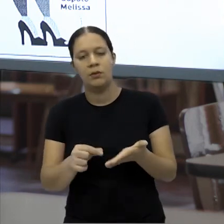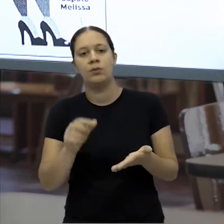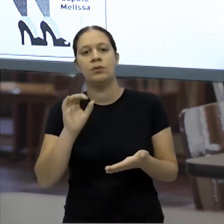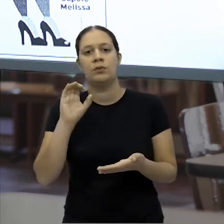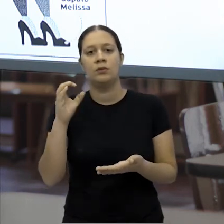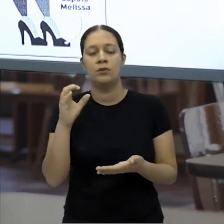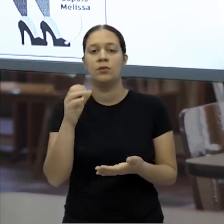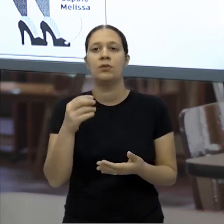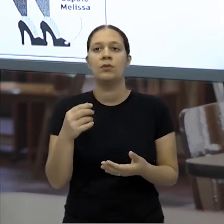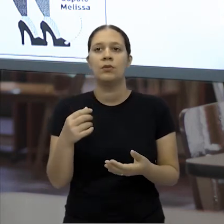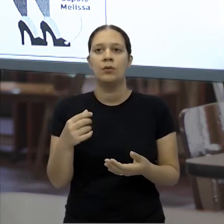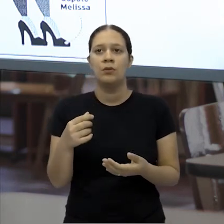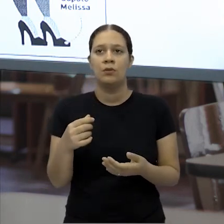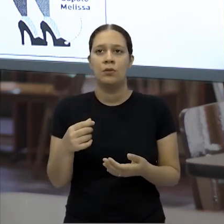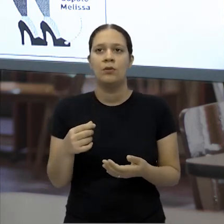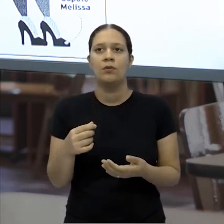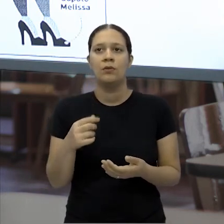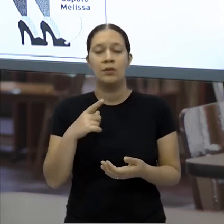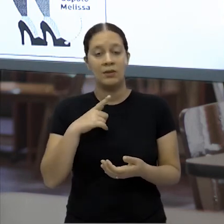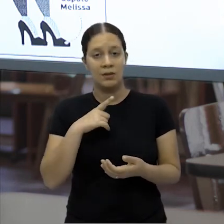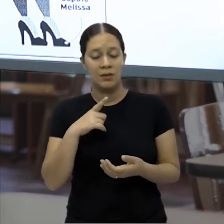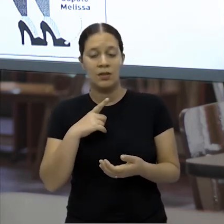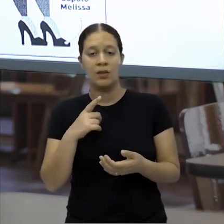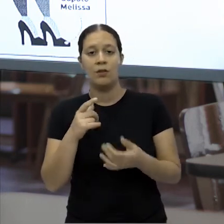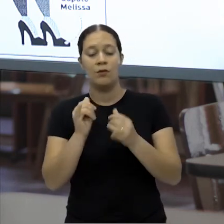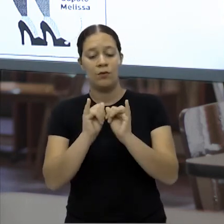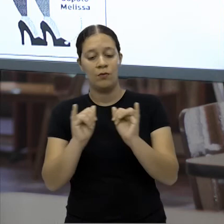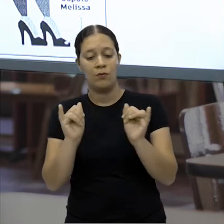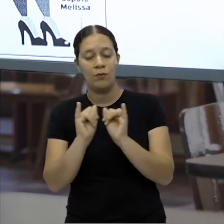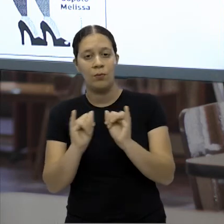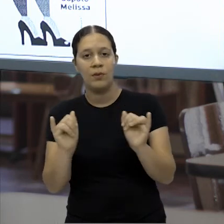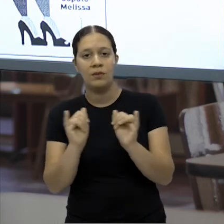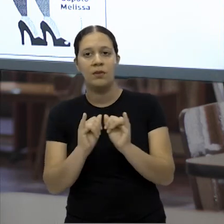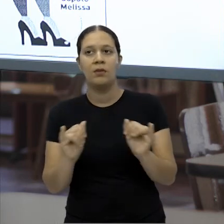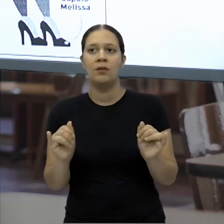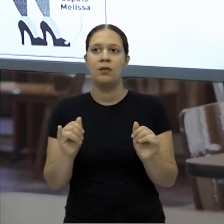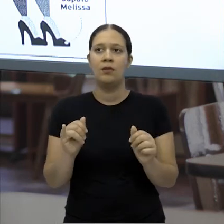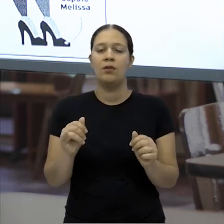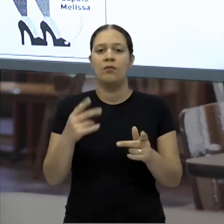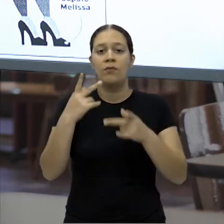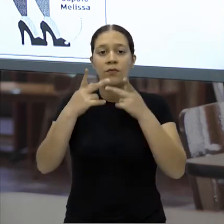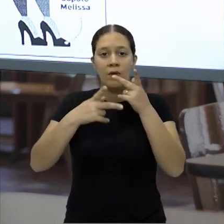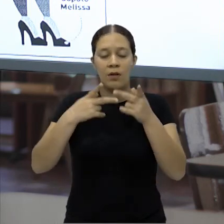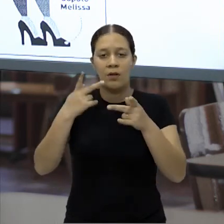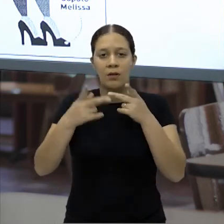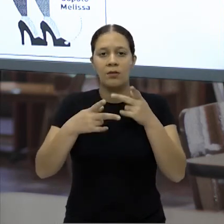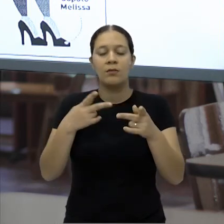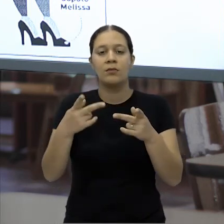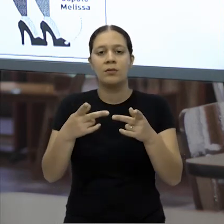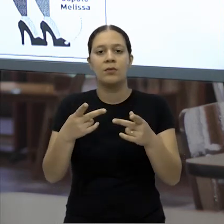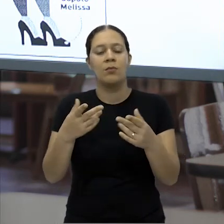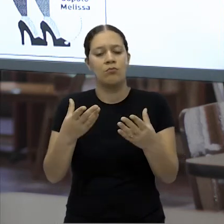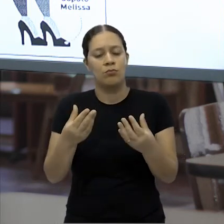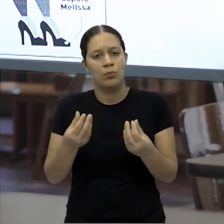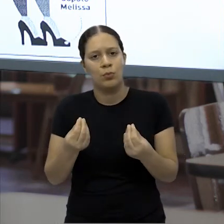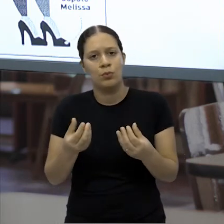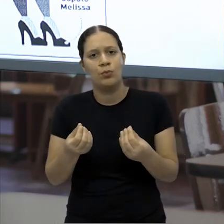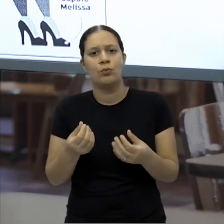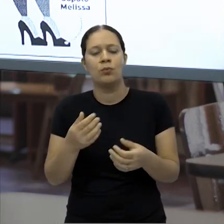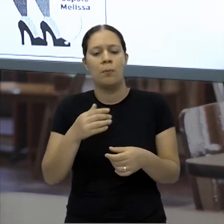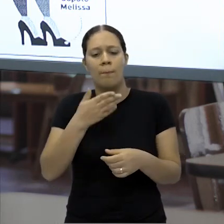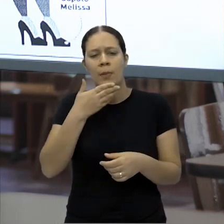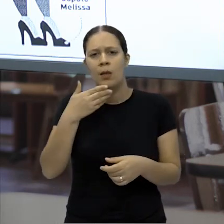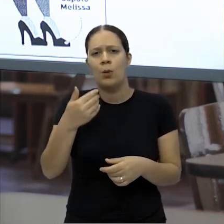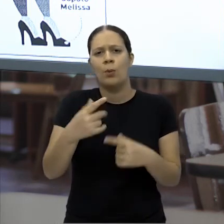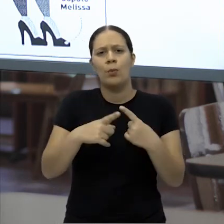divulgação científica, mas quando a gente coloca um infográfico, imagens e comentários assim, funciona muito mais,